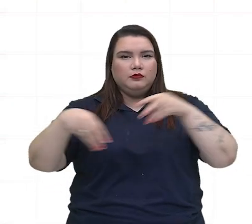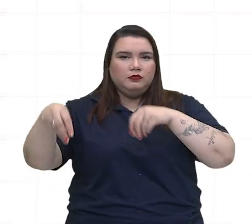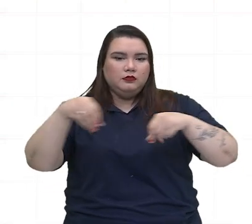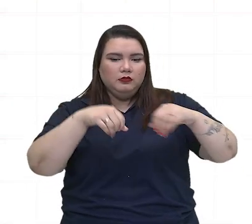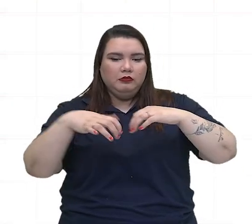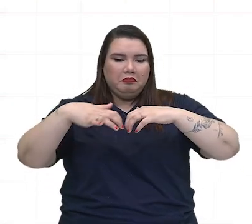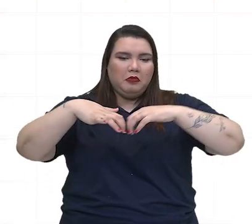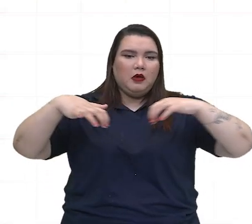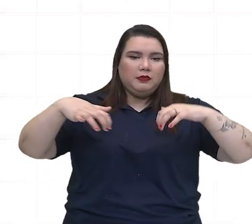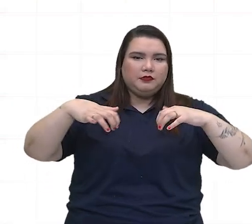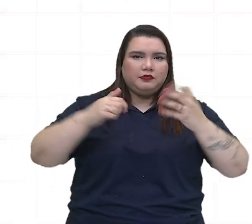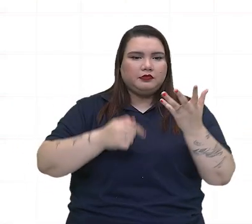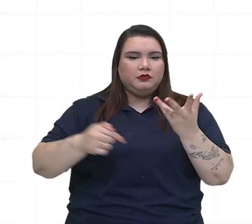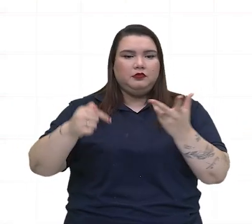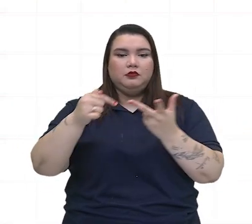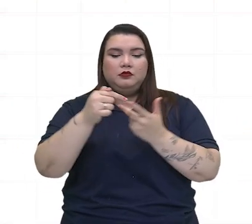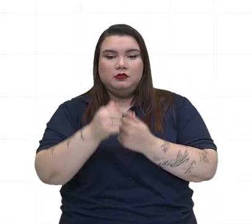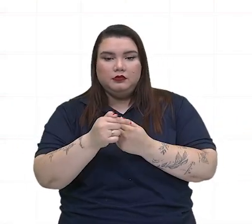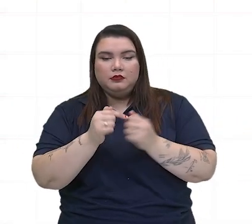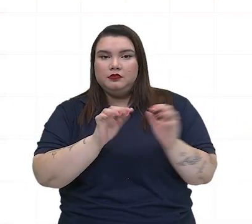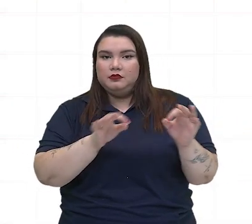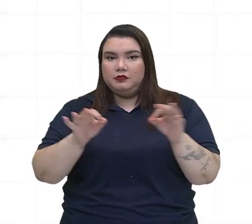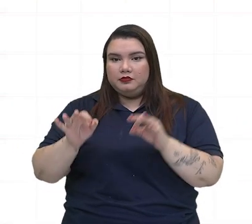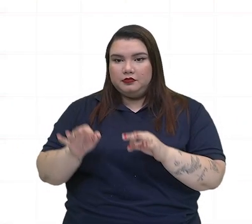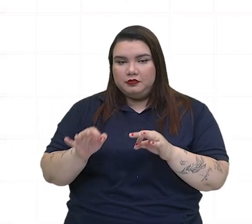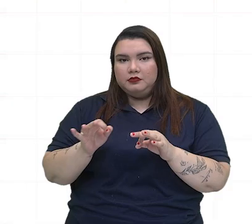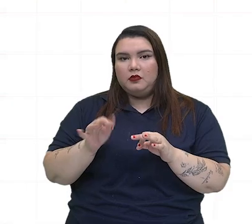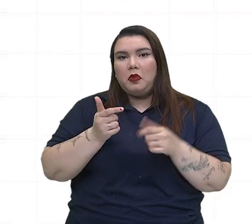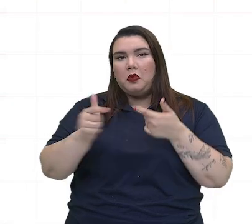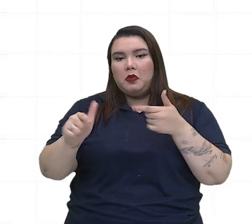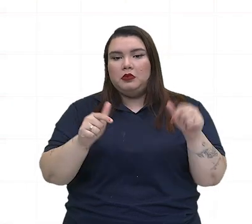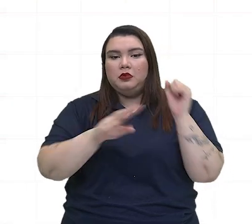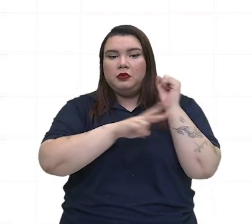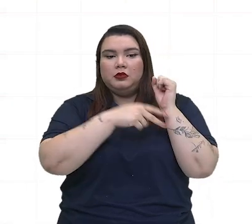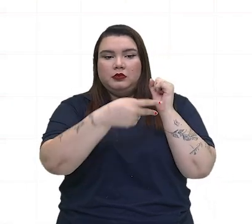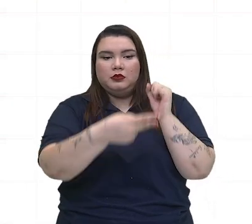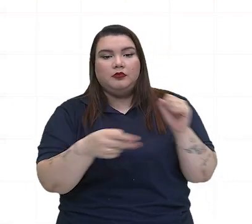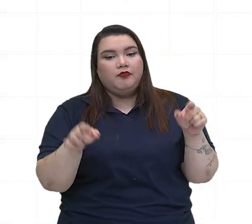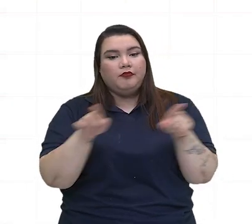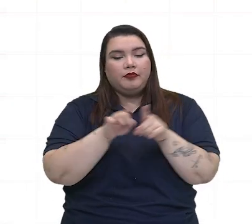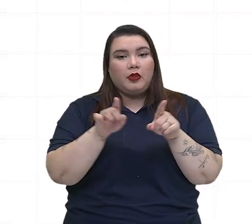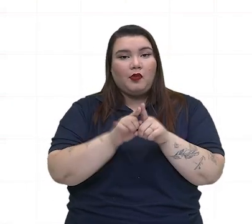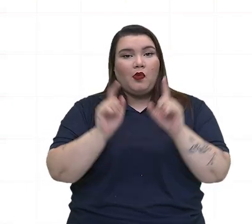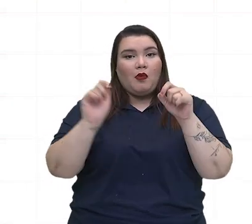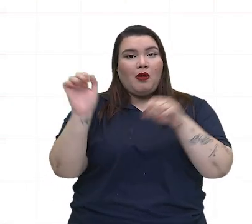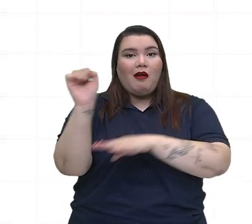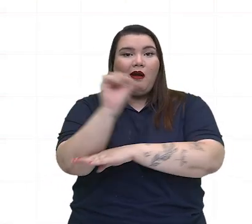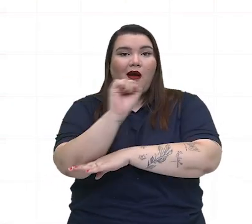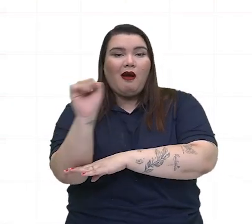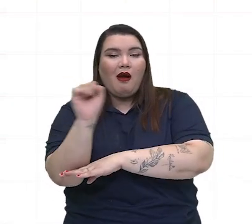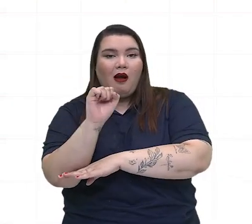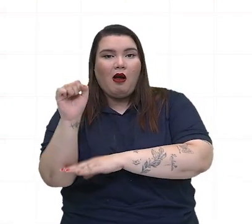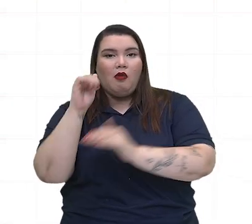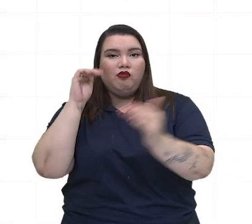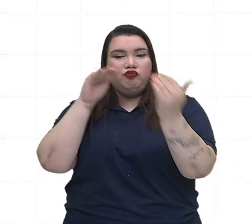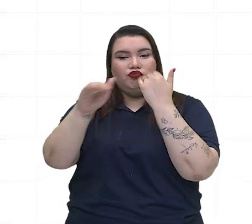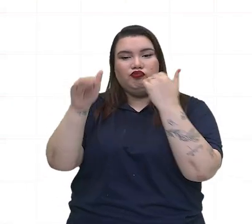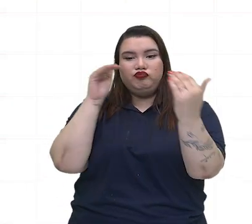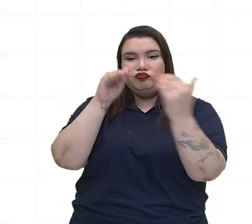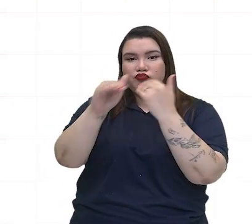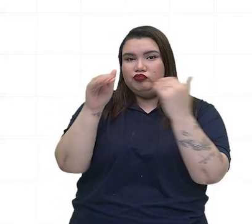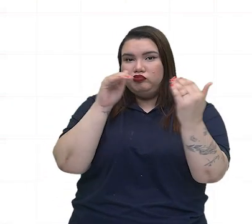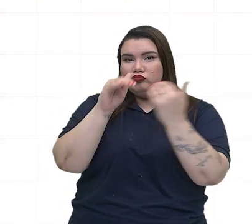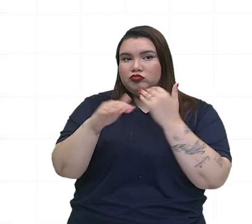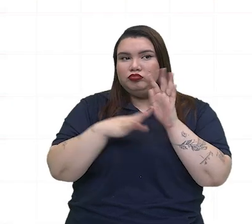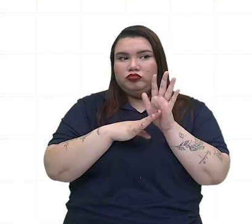d'água, erosão, entre outros impactos ambientais, como também o aumento no fluxo de veículos,